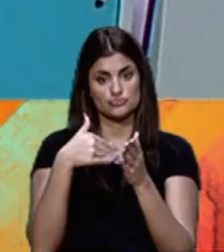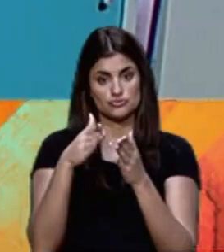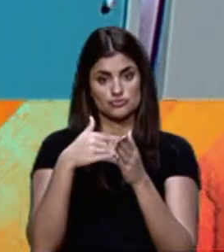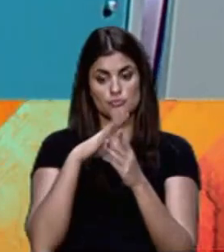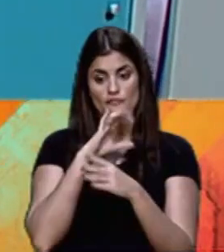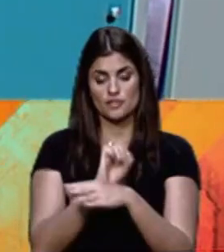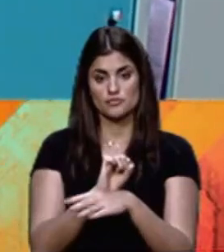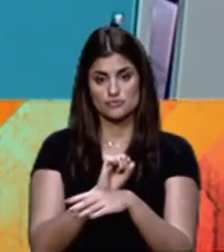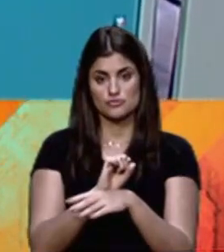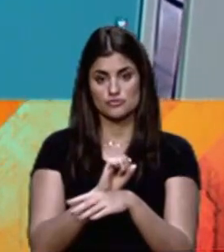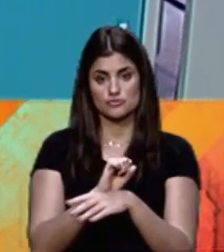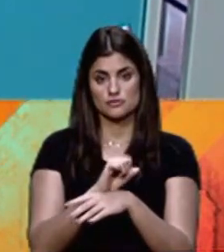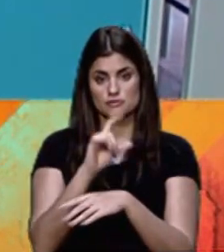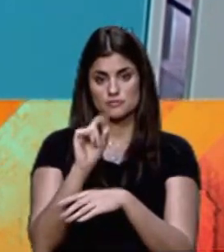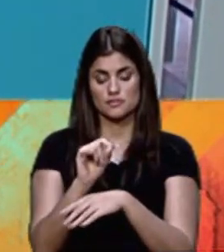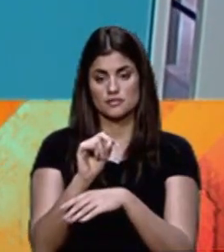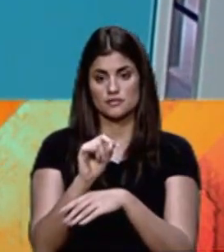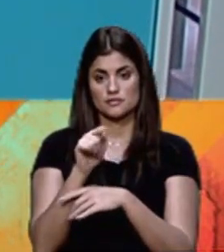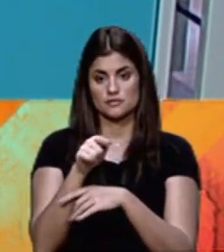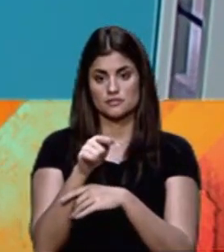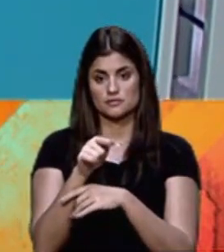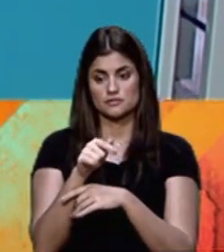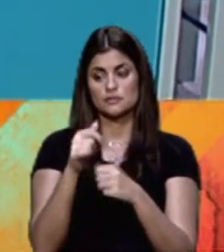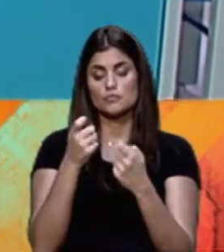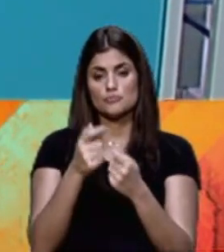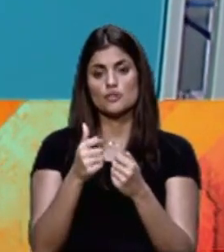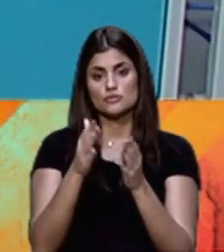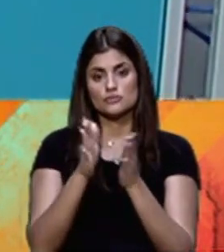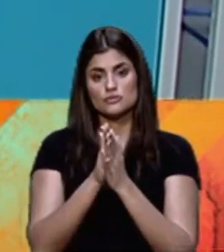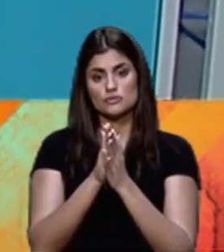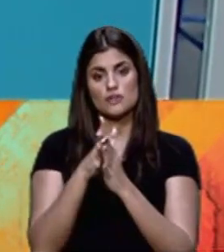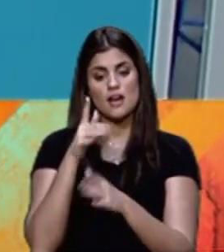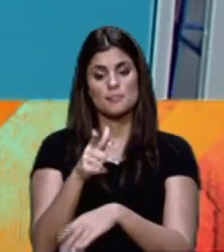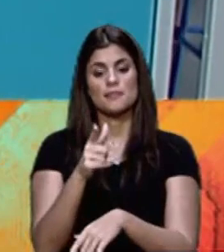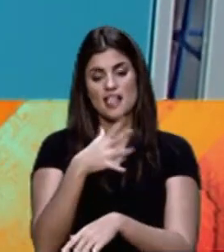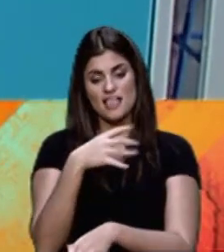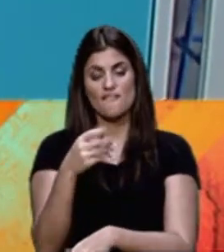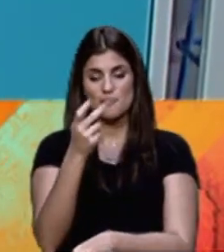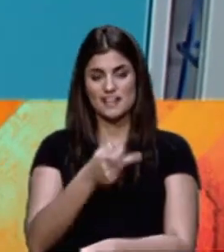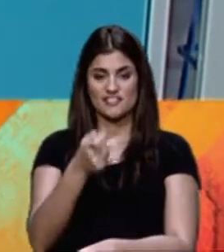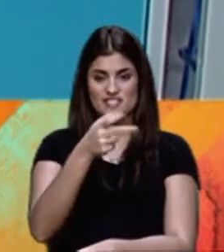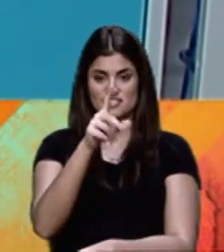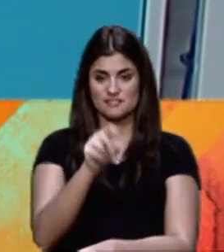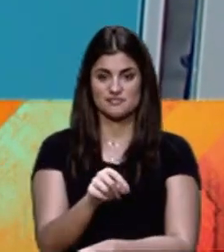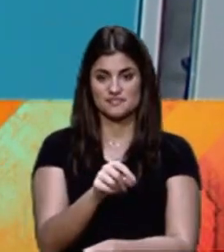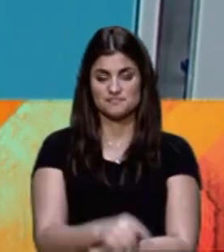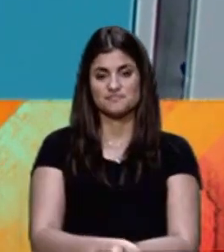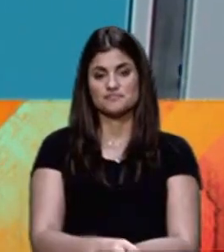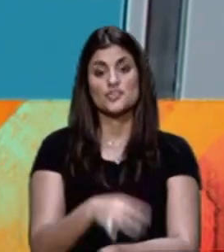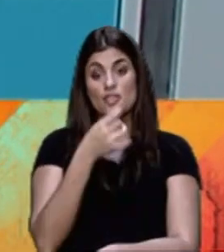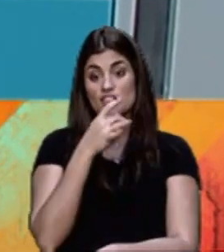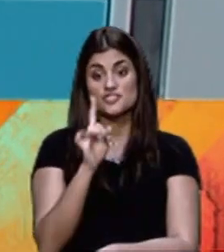coloquei não sei quantos aí. Mãe, quantas pessoas vêm a jantar? Tudo. Assim, não, vamos levar amanhã para a televisão. Ah, não os deixaste